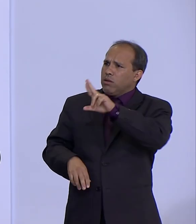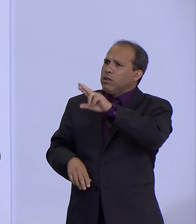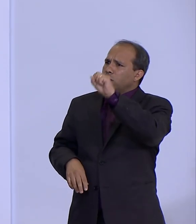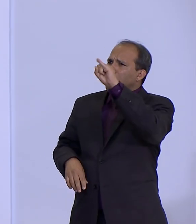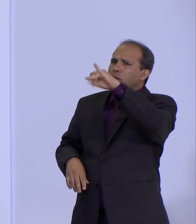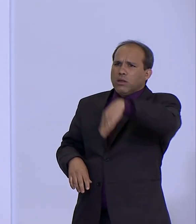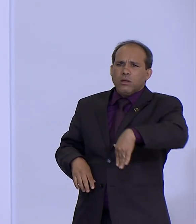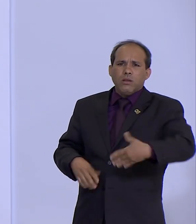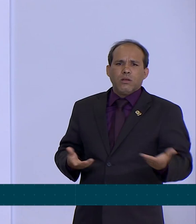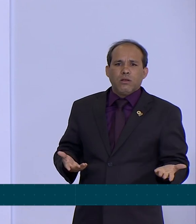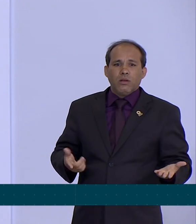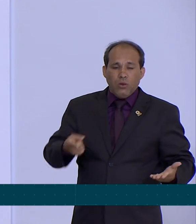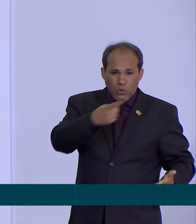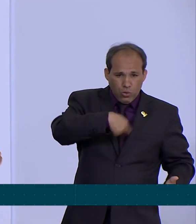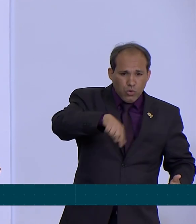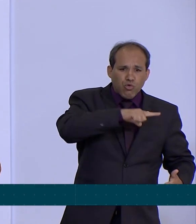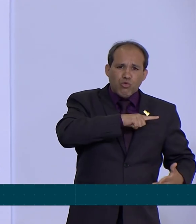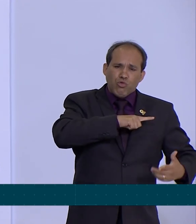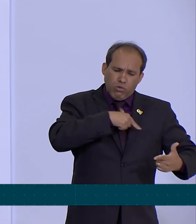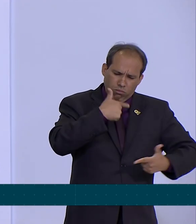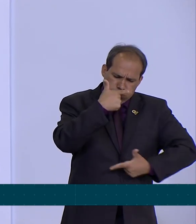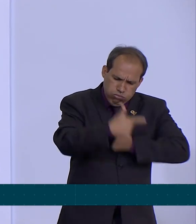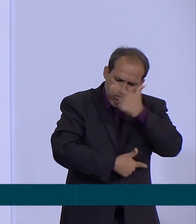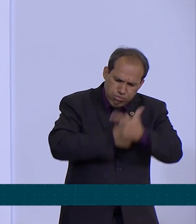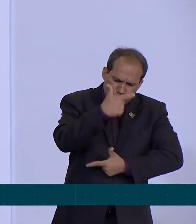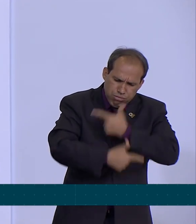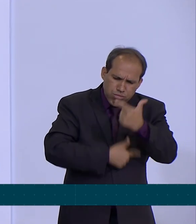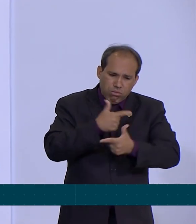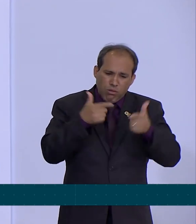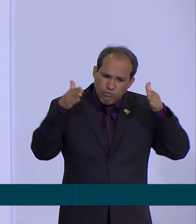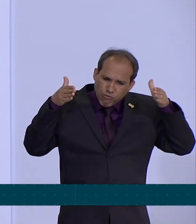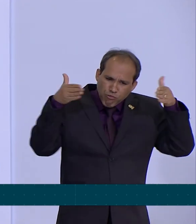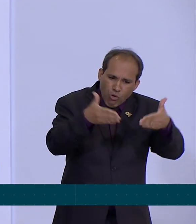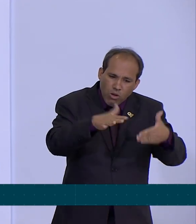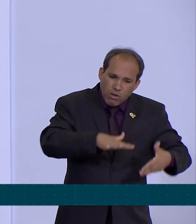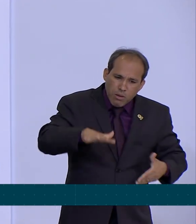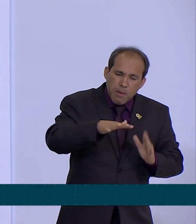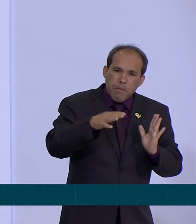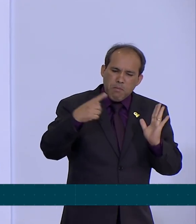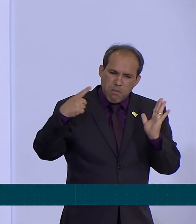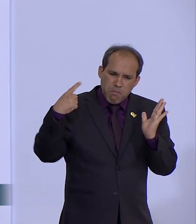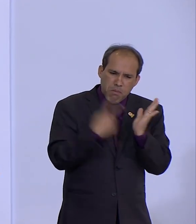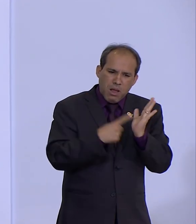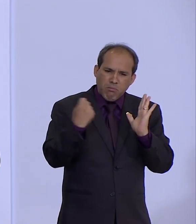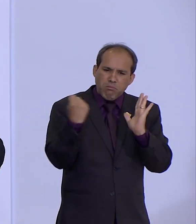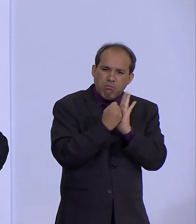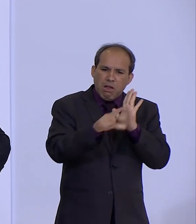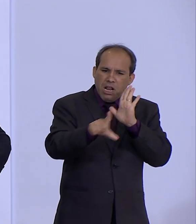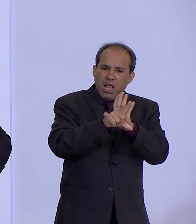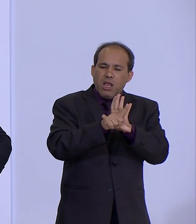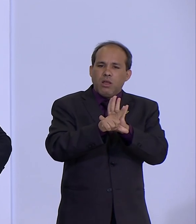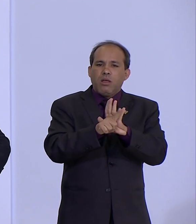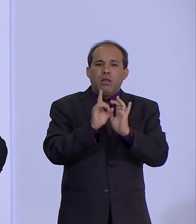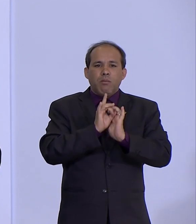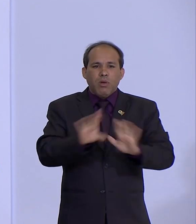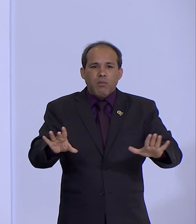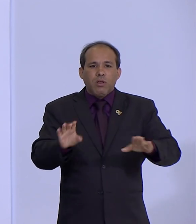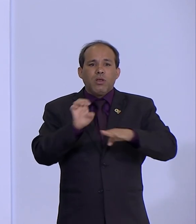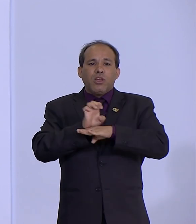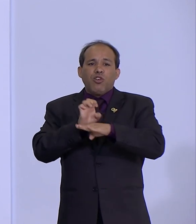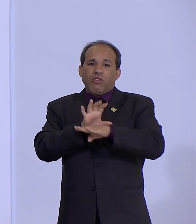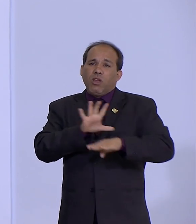Nós estamos trabalhando para que esse novo marco legal permita que os estados,